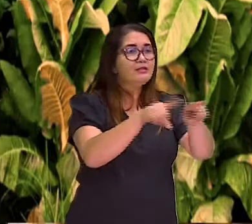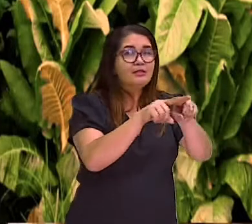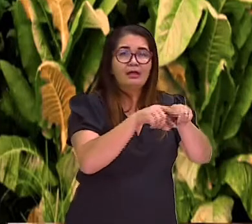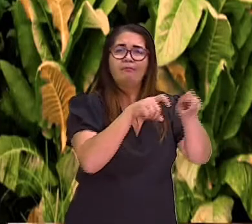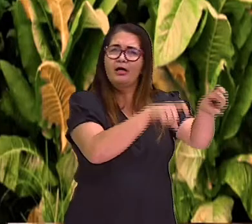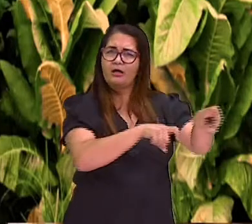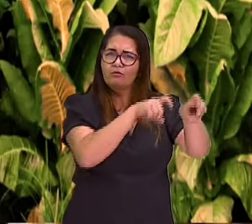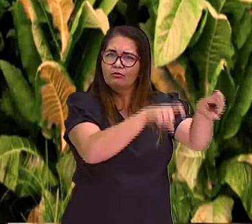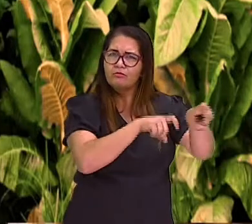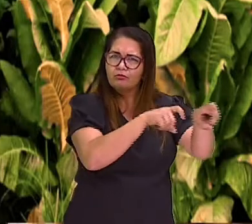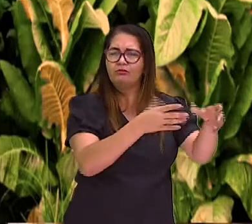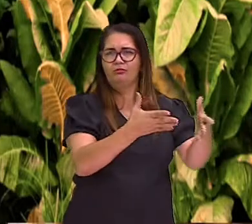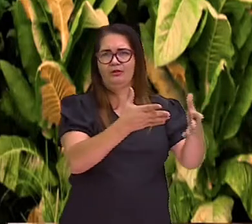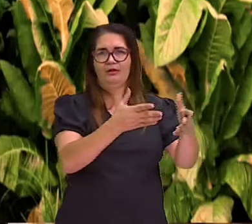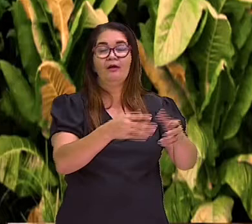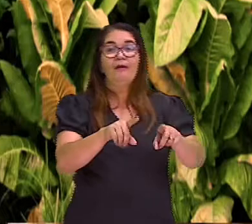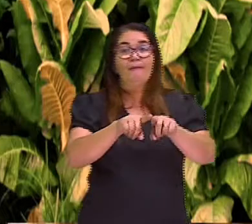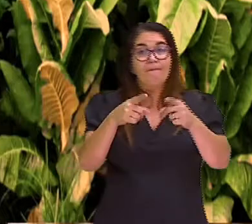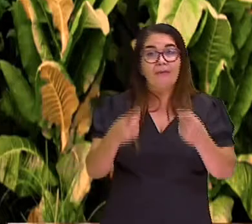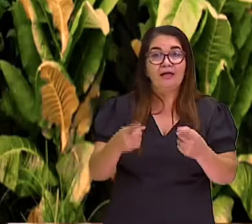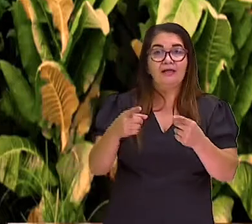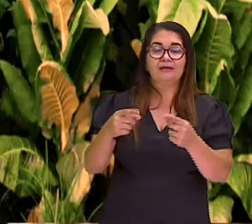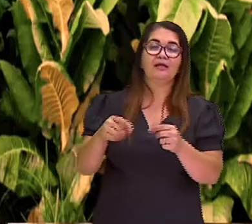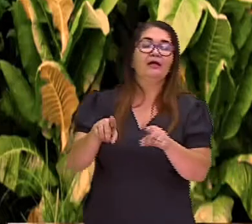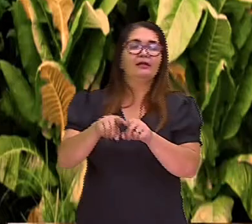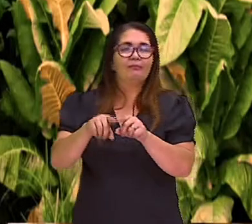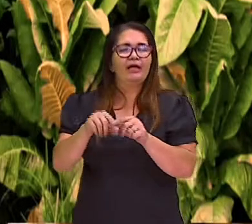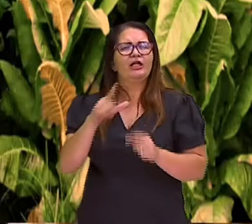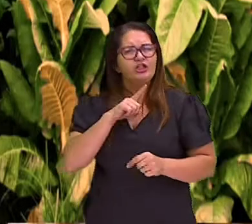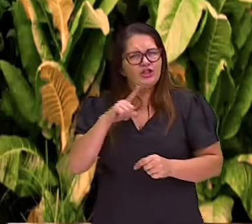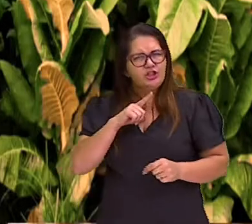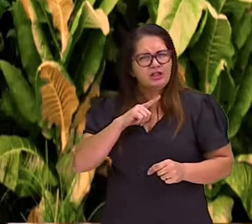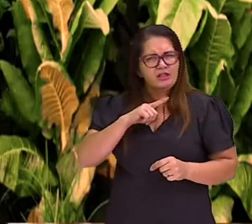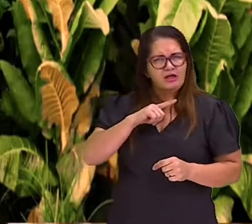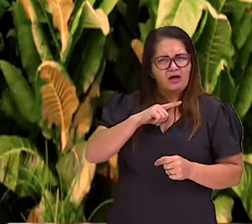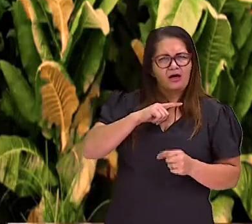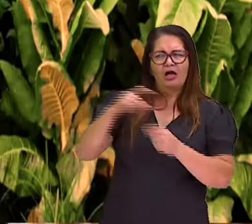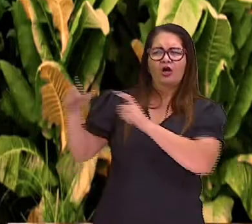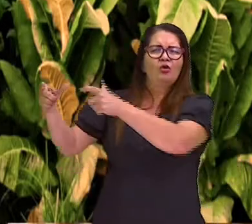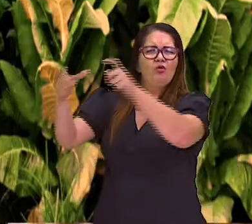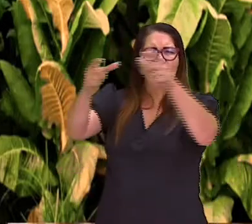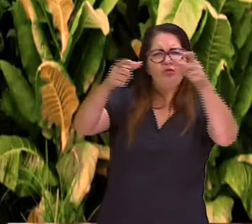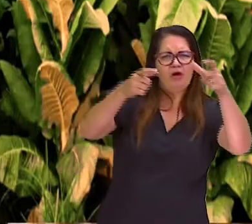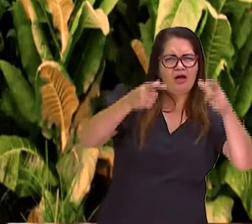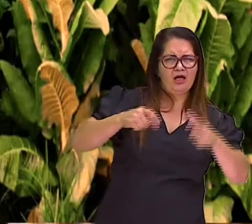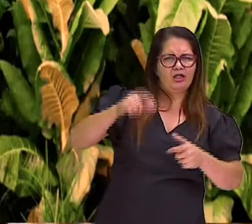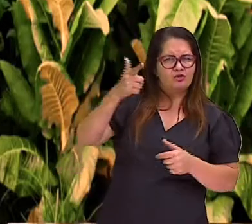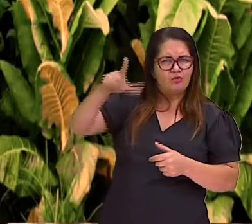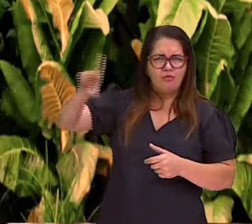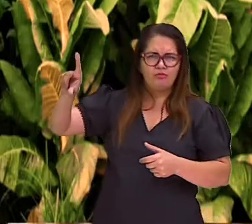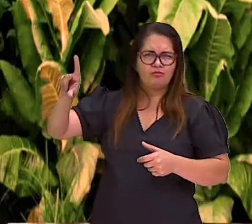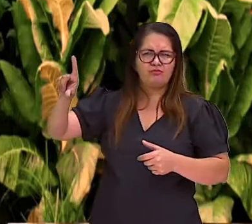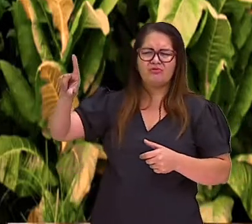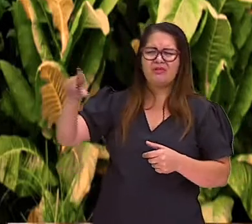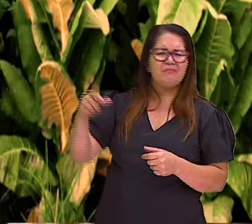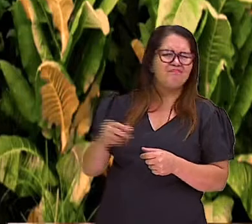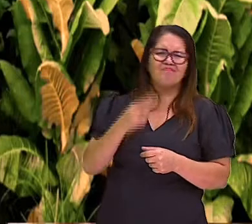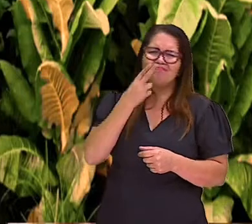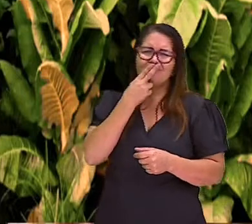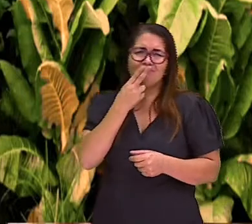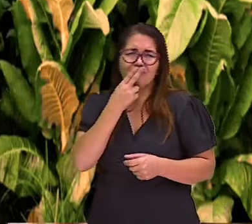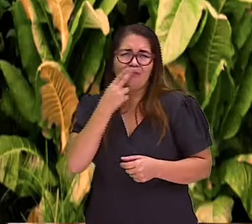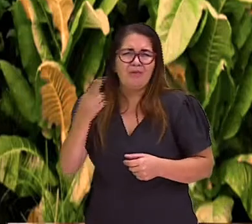agricultura, por isso não atraía os latifundiários. Daí dá